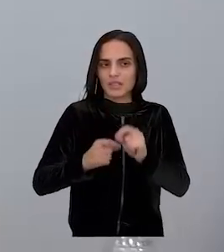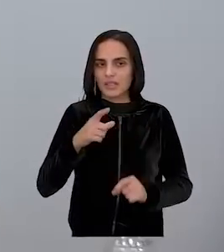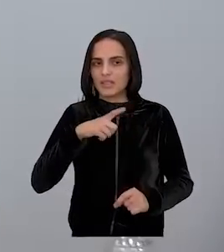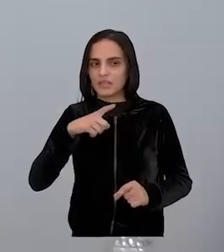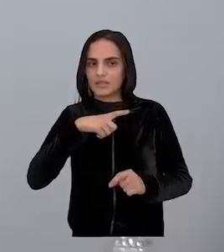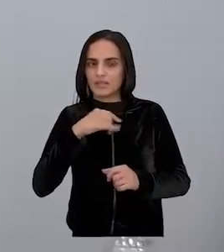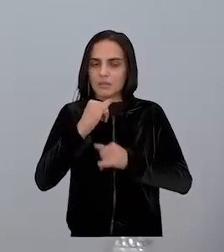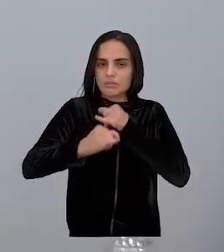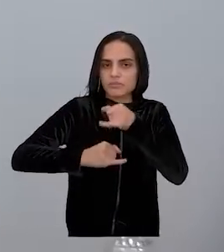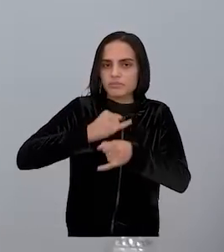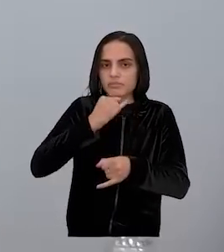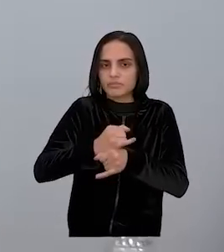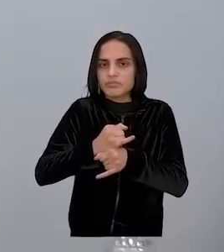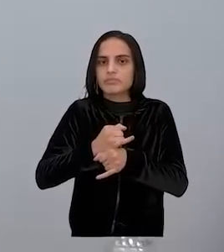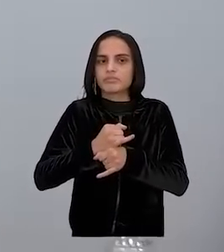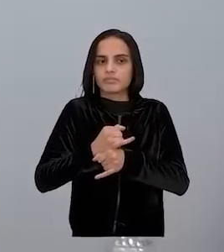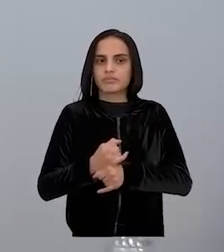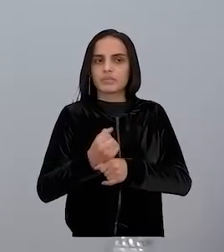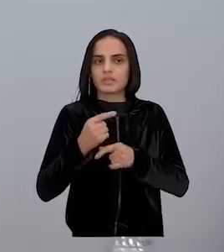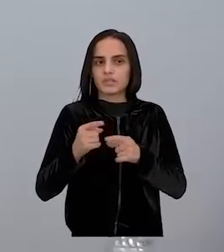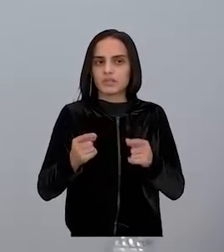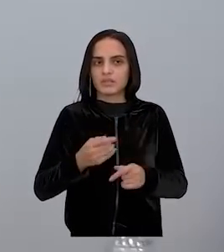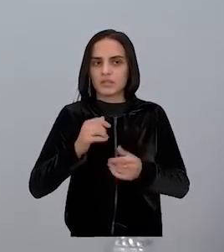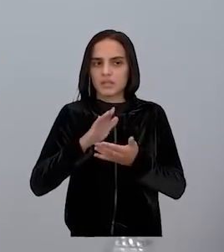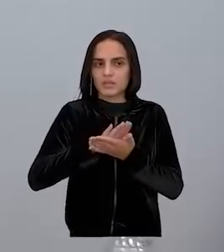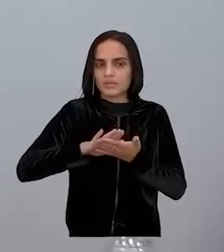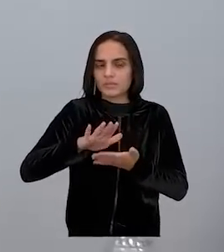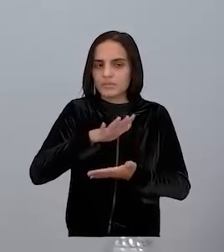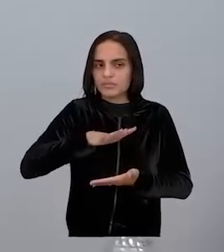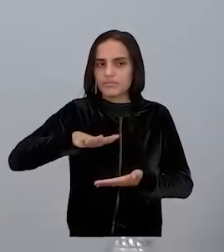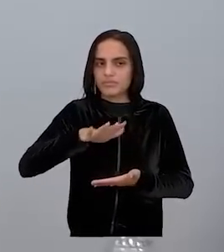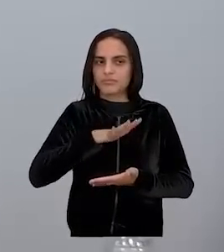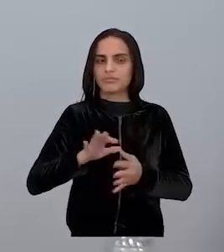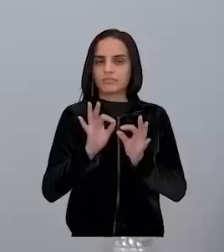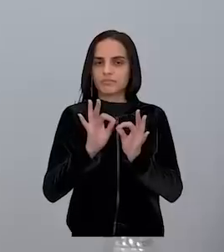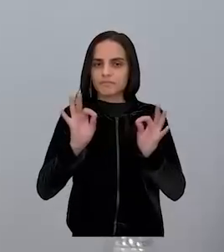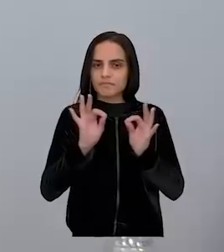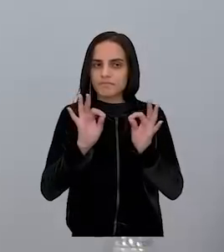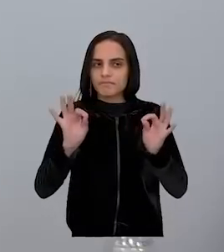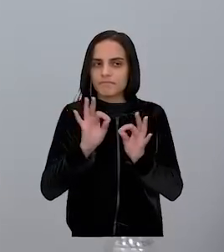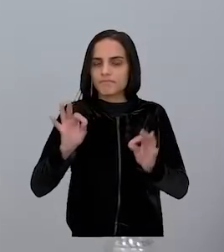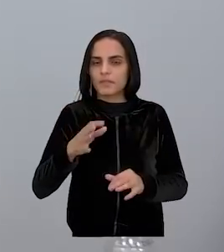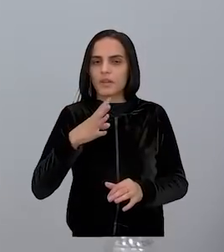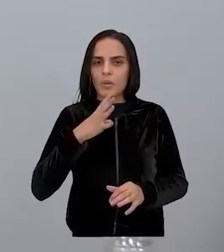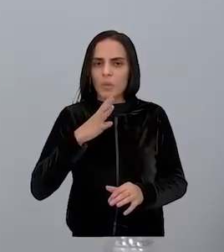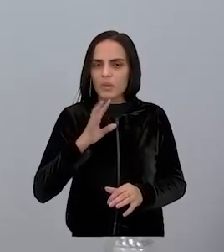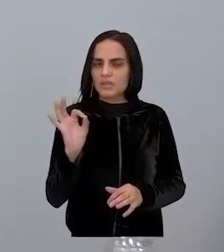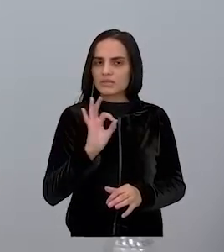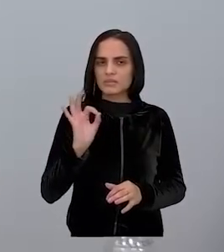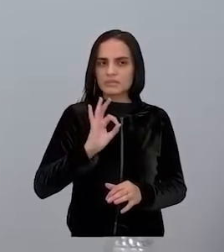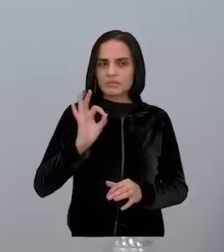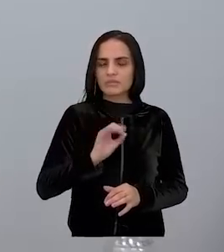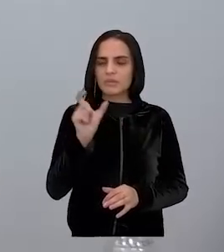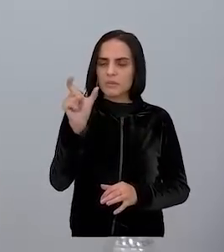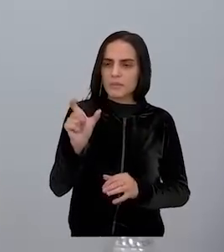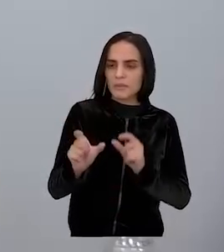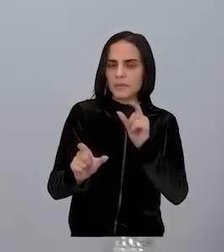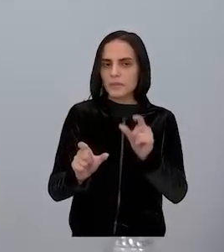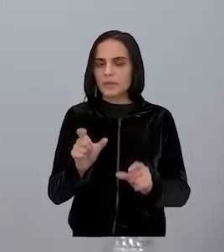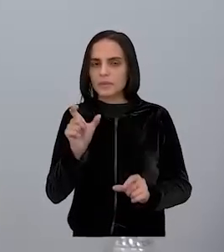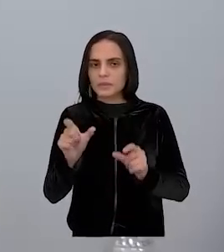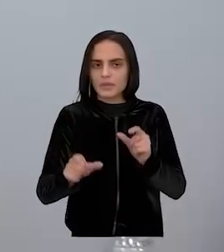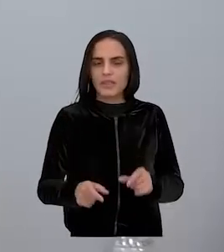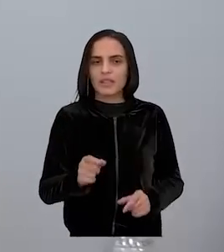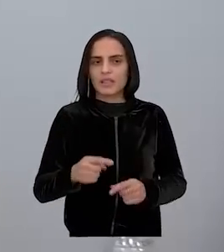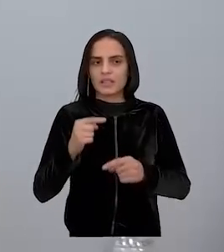que é superficial, gente, né? Vocês não conhecem as pessoas, nós não conhecemos muitas daquelas pessoas que estão ali, e você vai alimentando